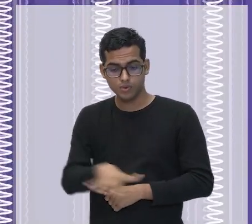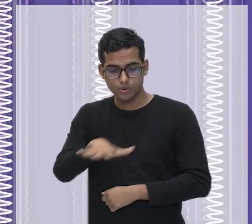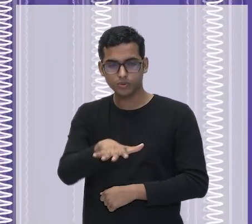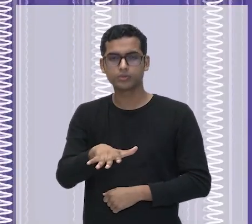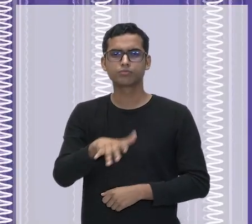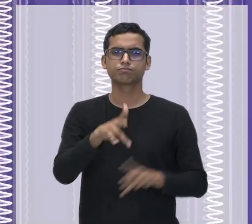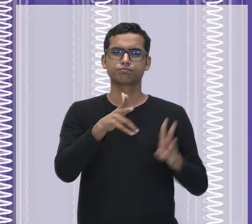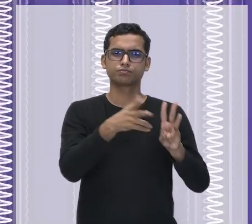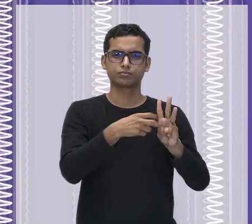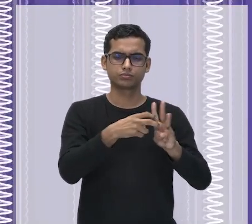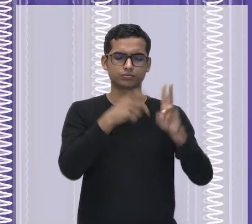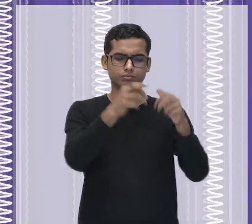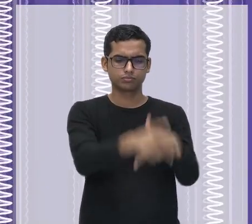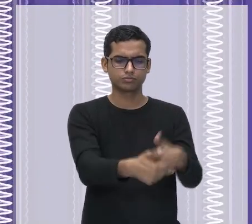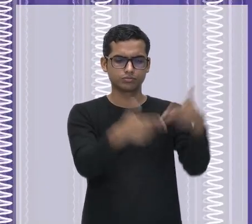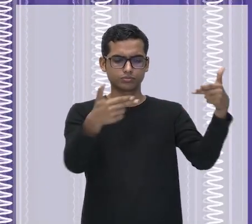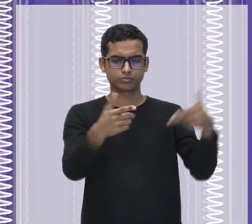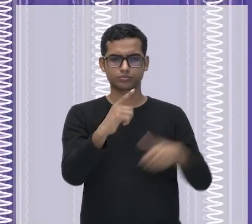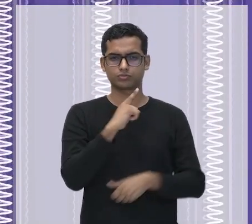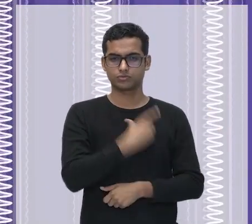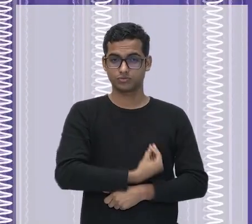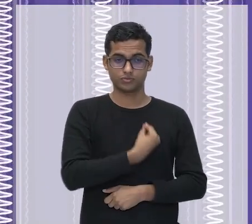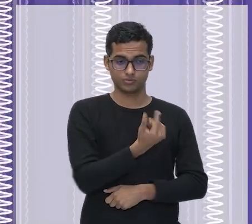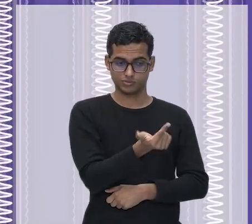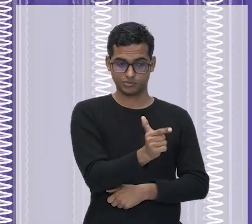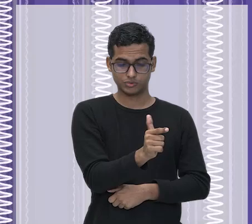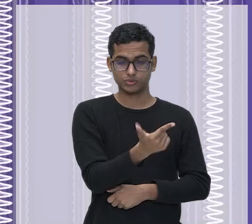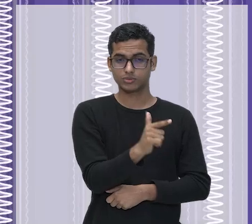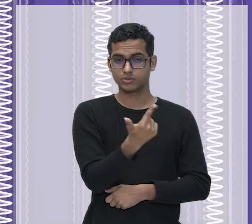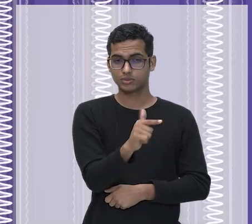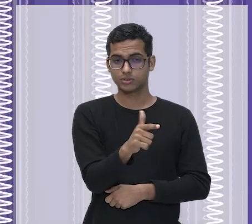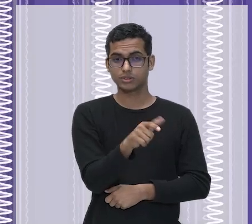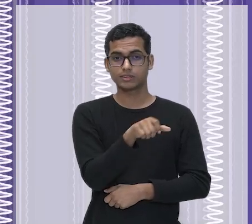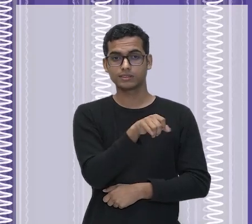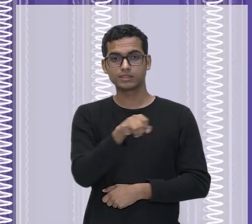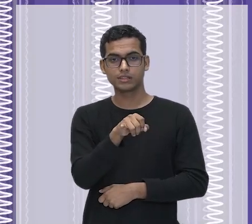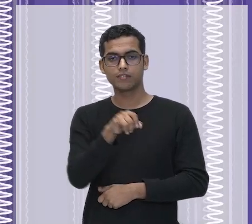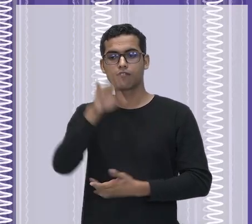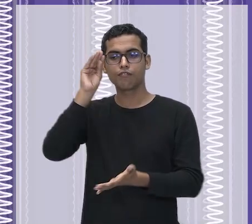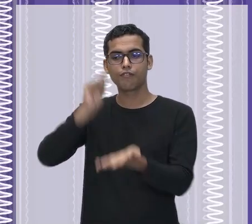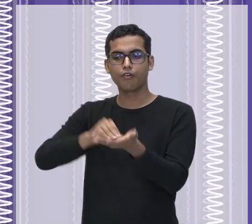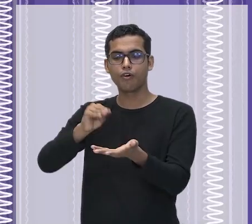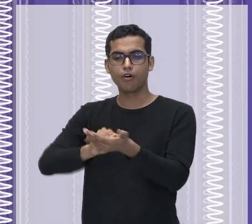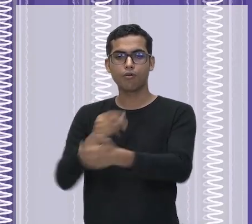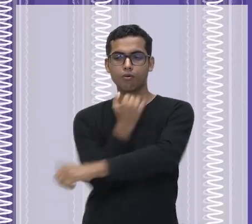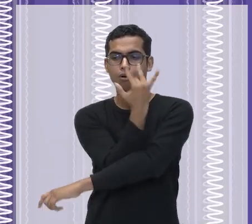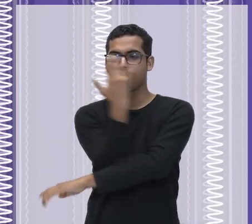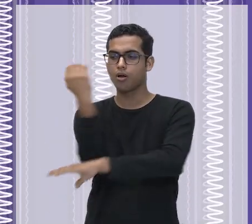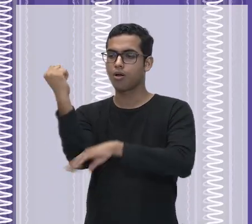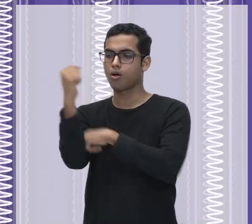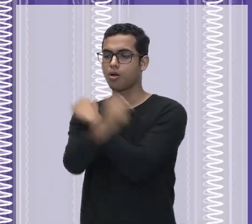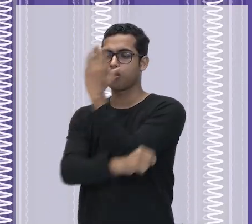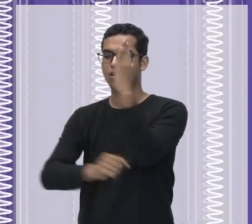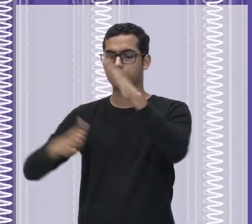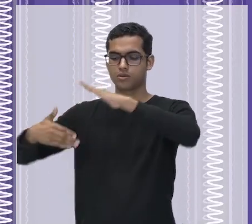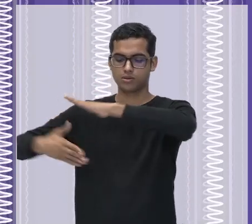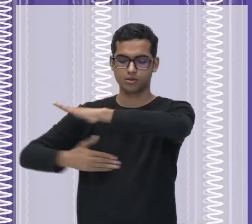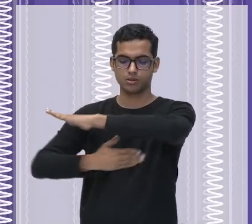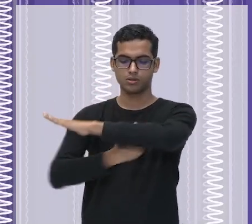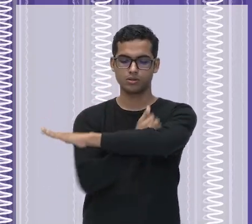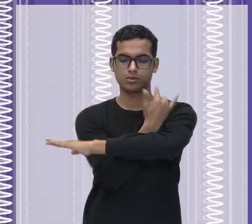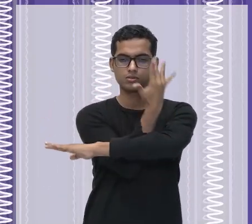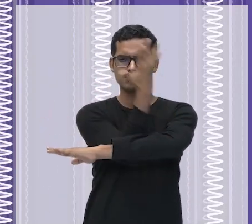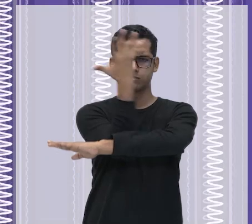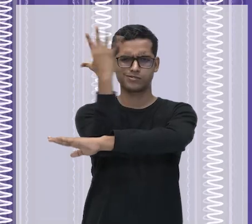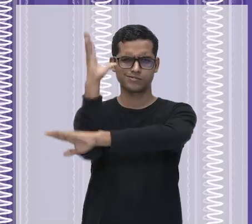indígena se não houver a floresta, se não houver o ecossistema, se não houver aquela relação